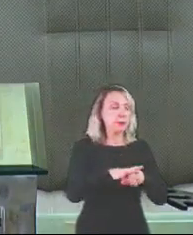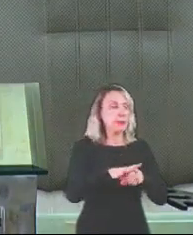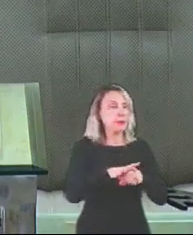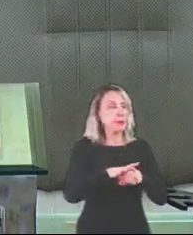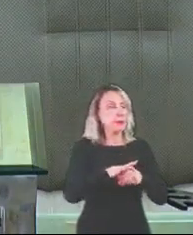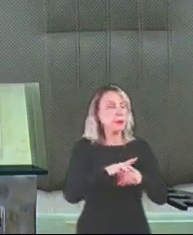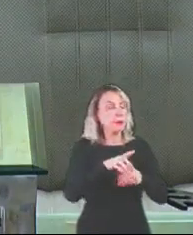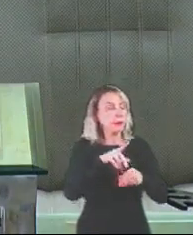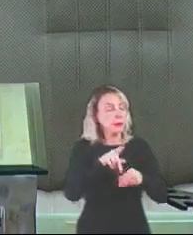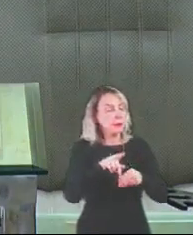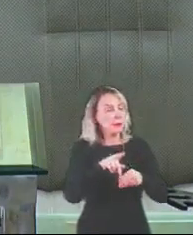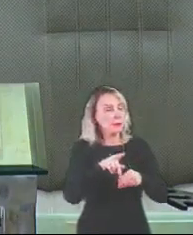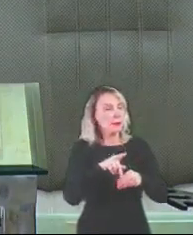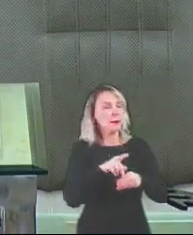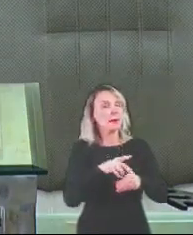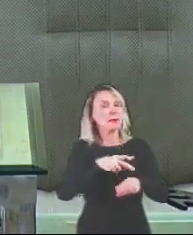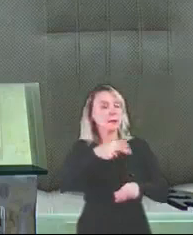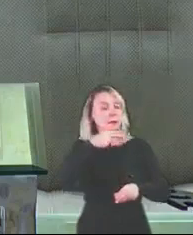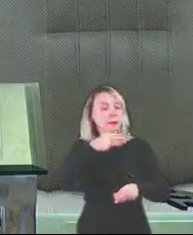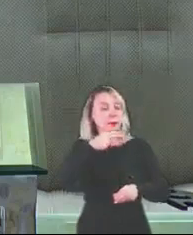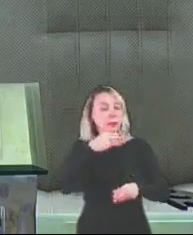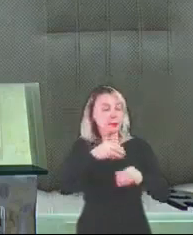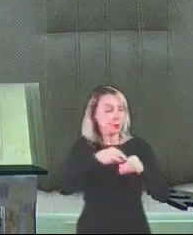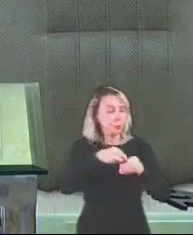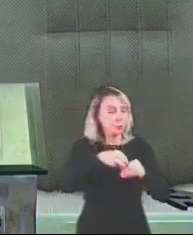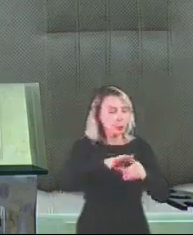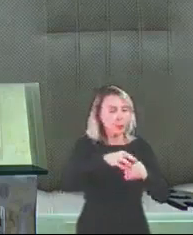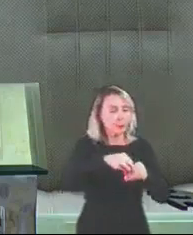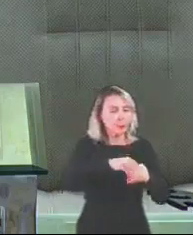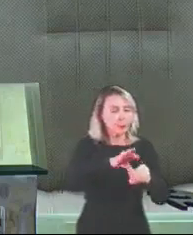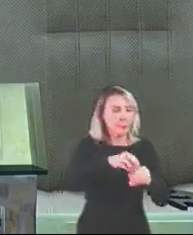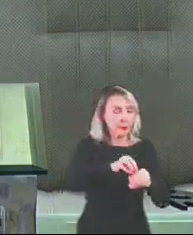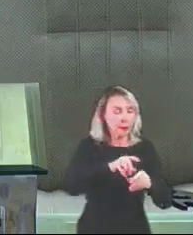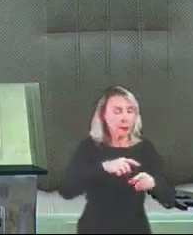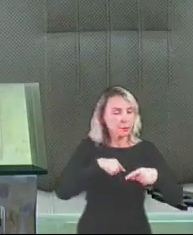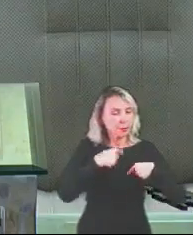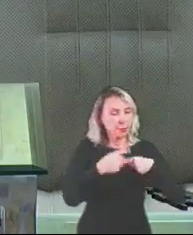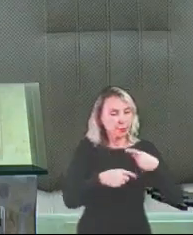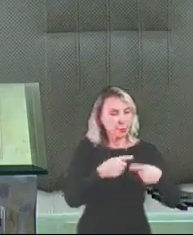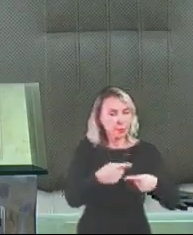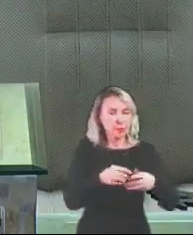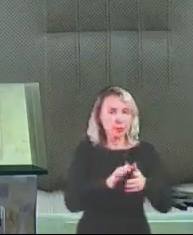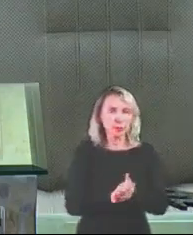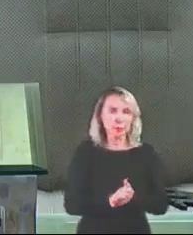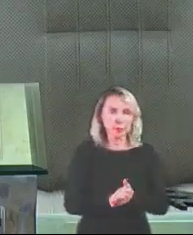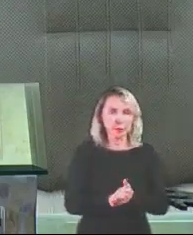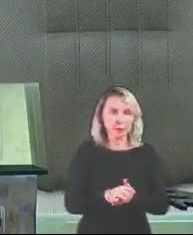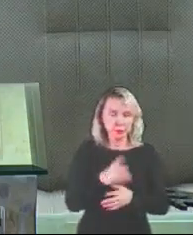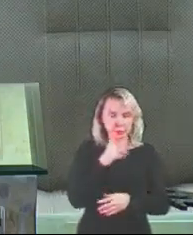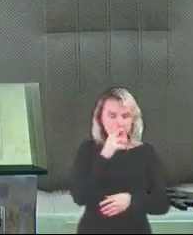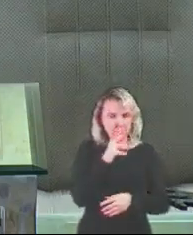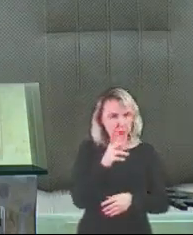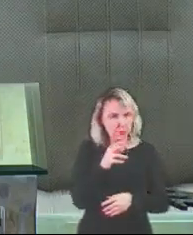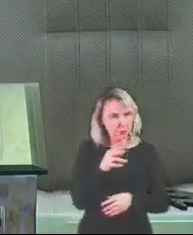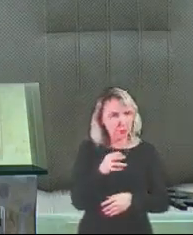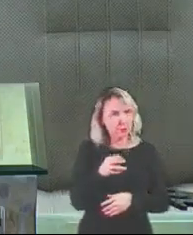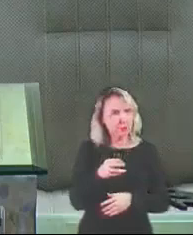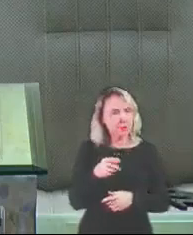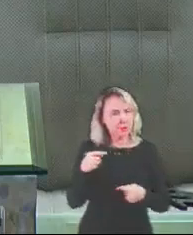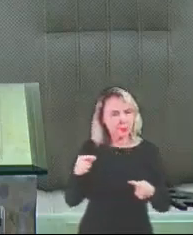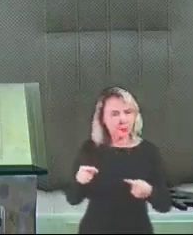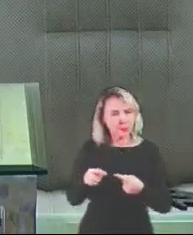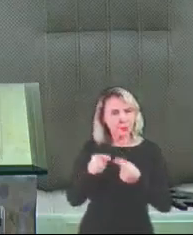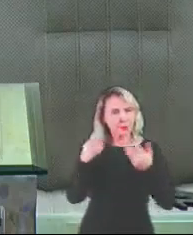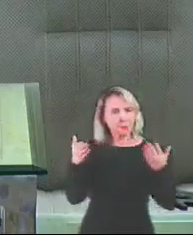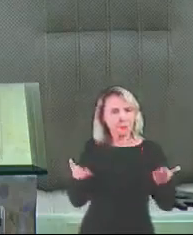história é contemporânea, irmãos. Parece que nós estamos pegando o jornal de hoje. Estamos